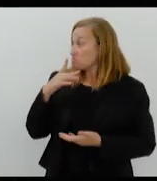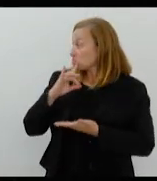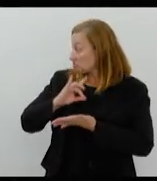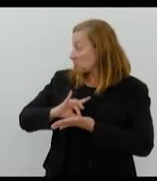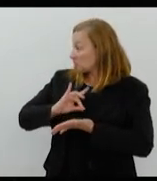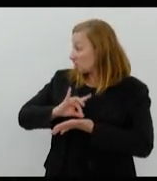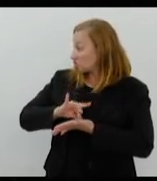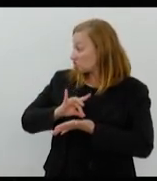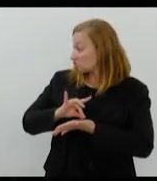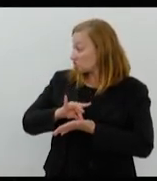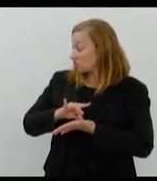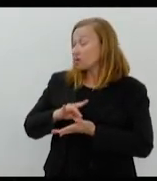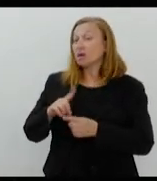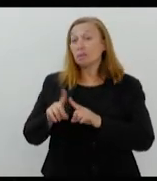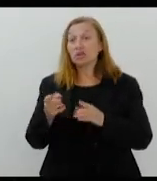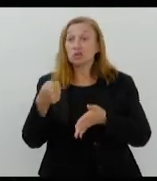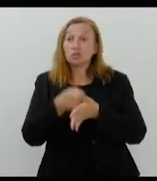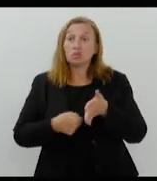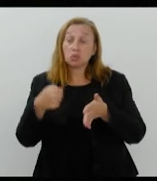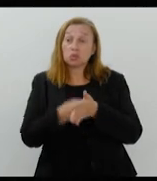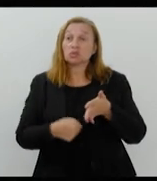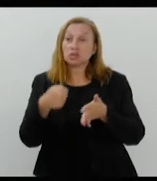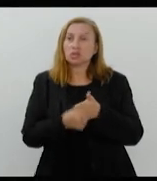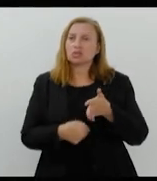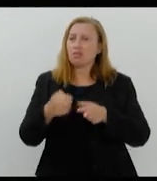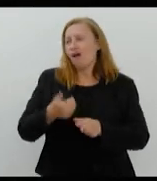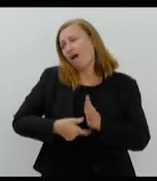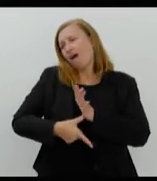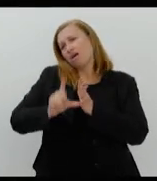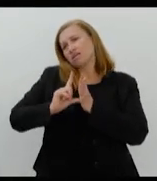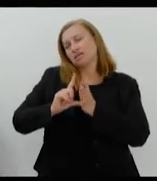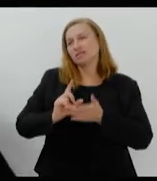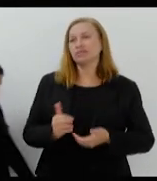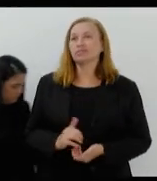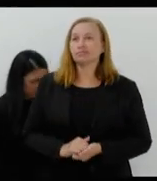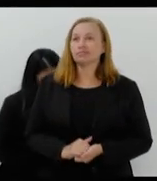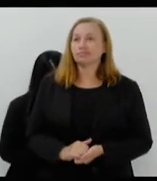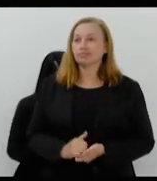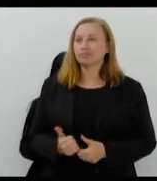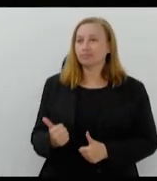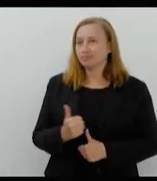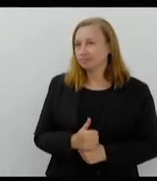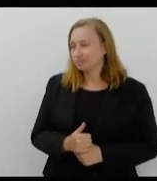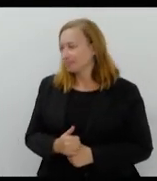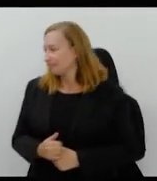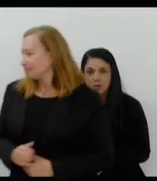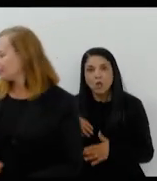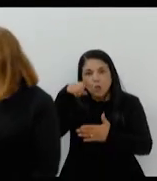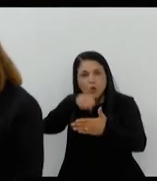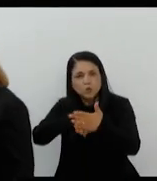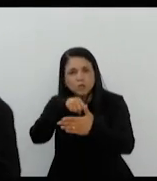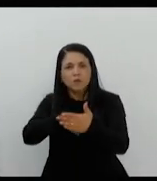verdade, só que nós estamos lutando muito antes, mas pelo menos estamos lutando.